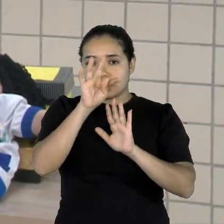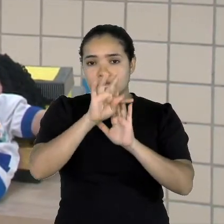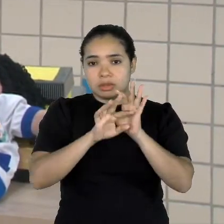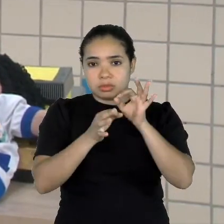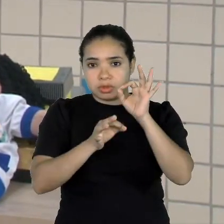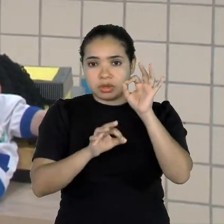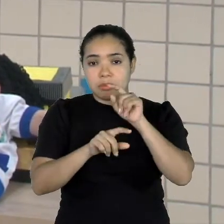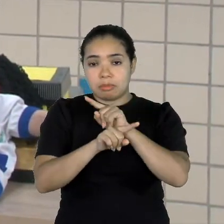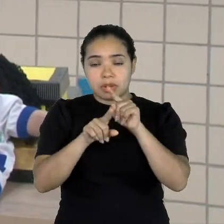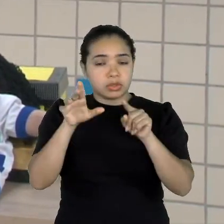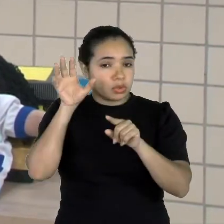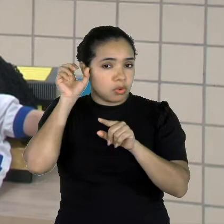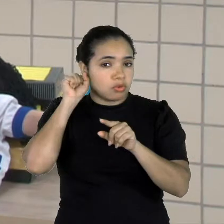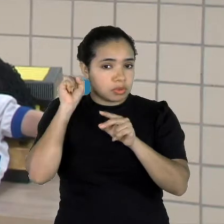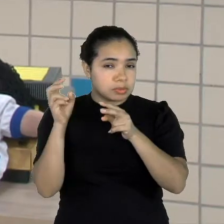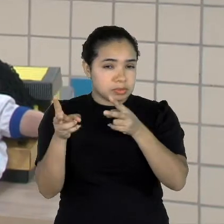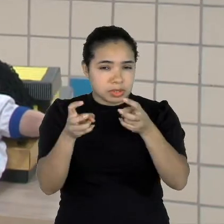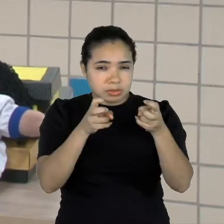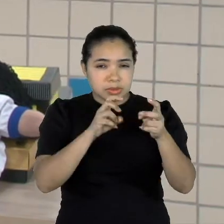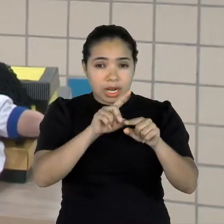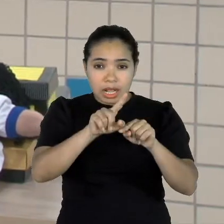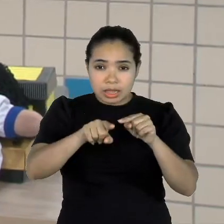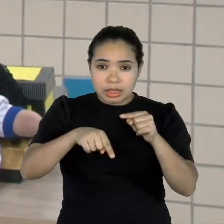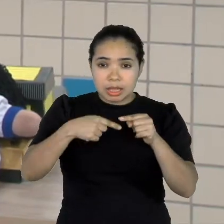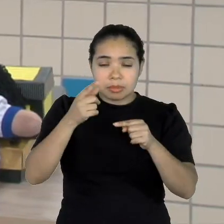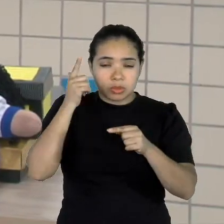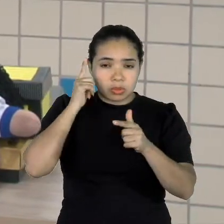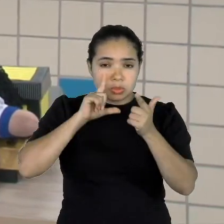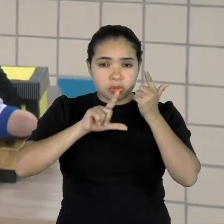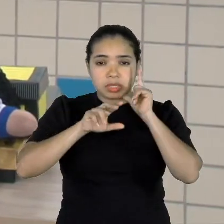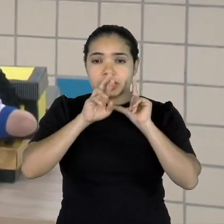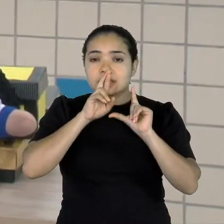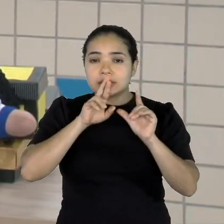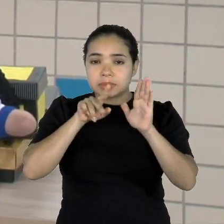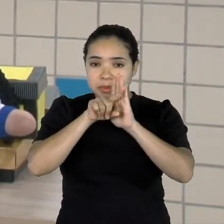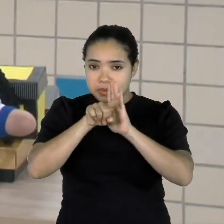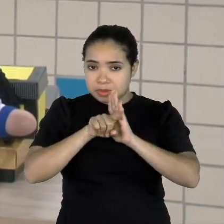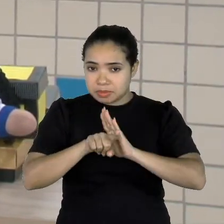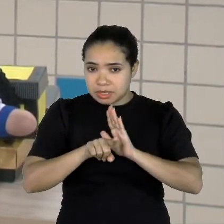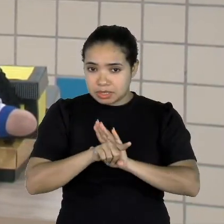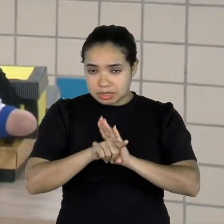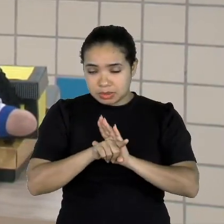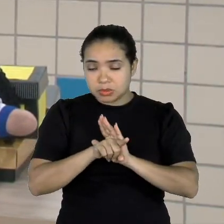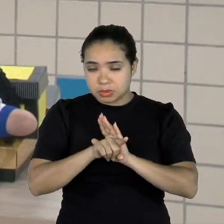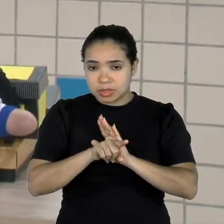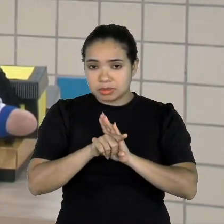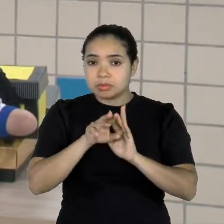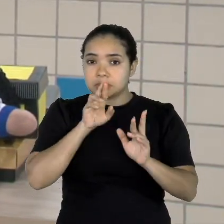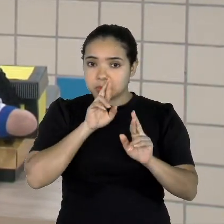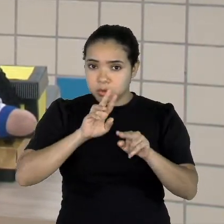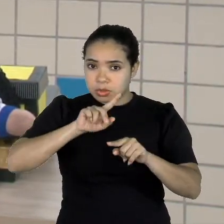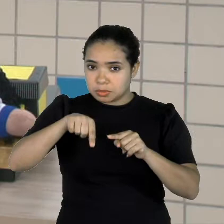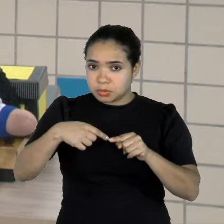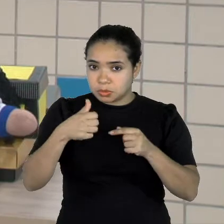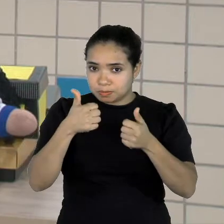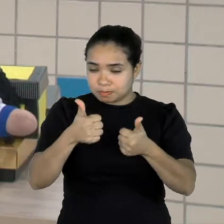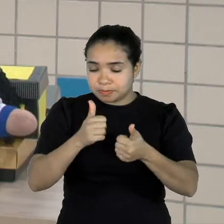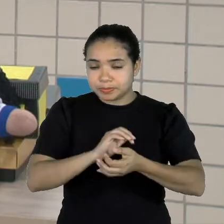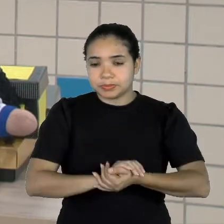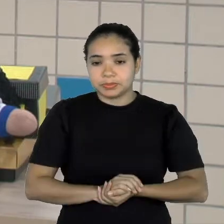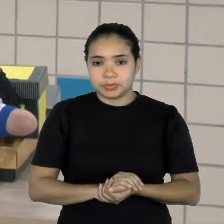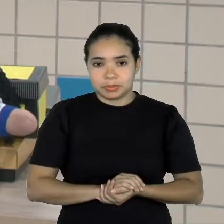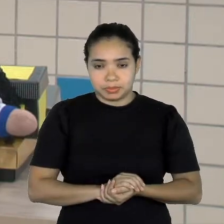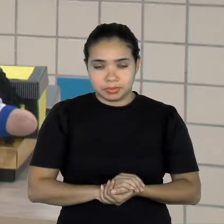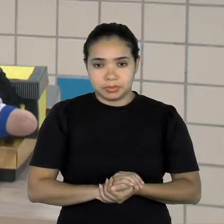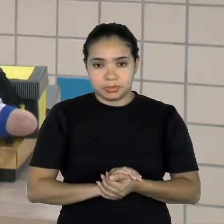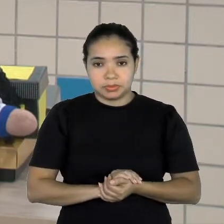vão ouvir com atenção para depois conseguir responder as perguntas que nós vamos fazer. Olha só,